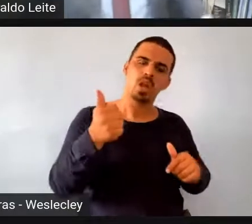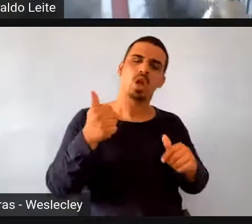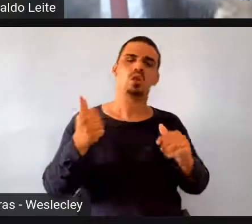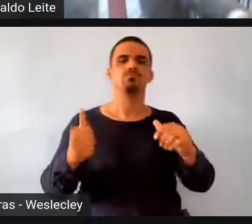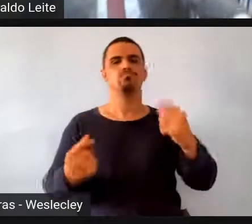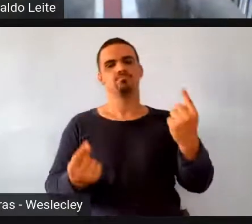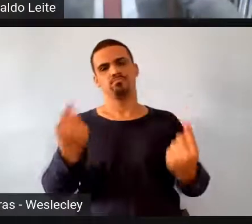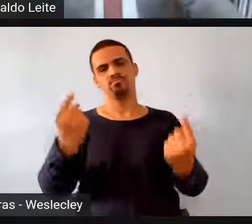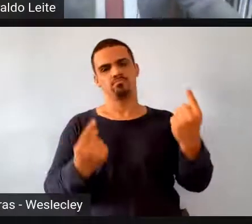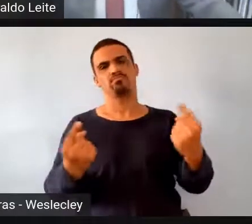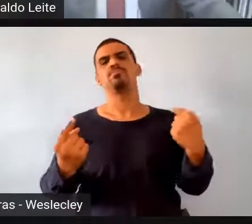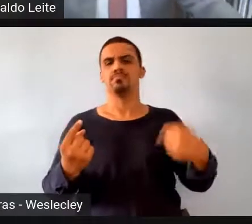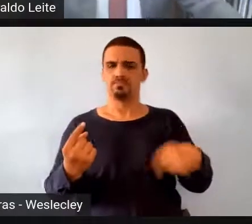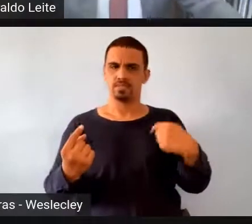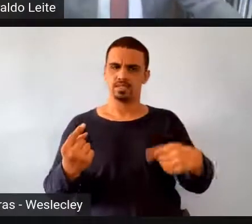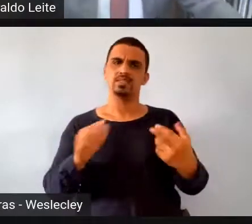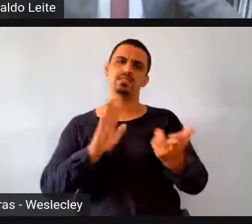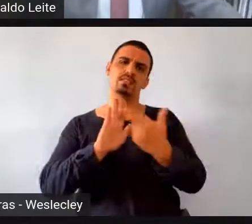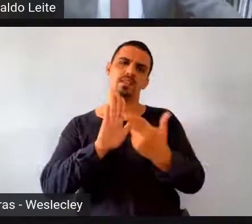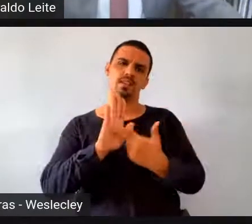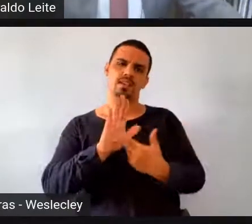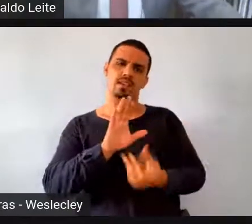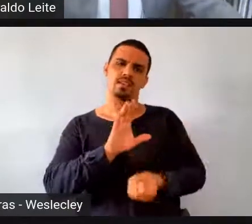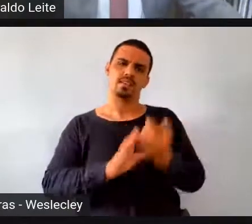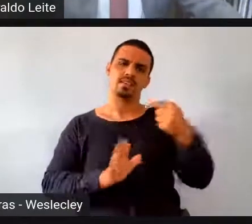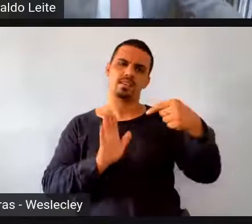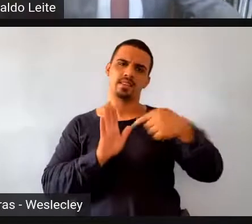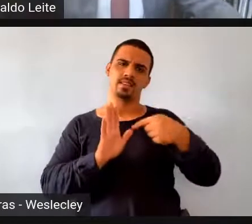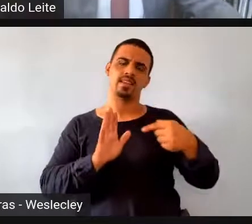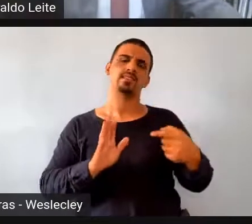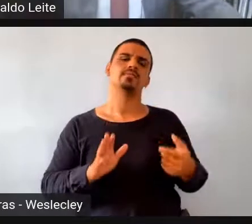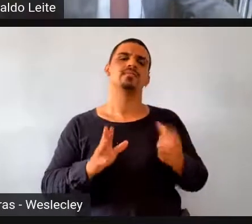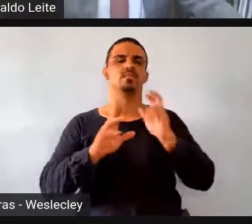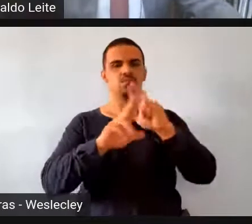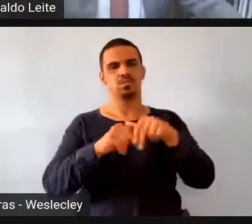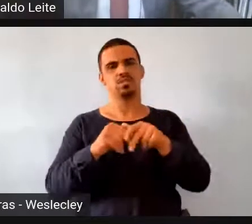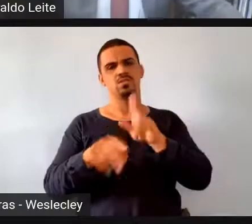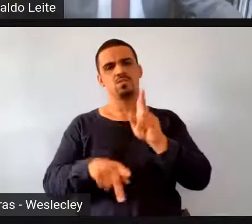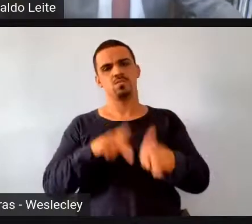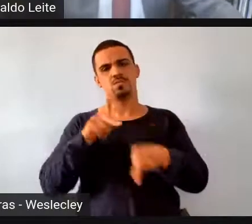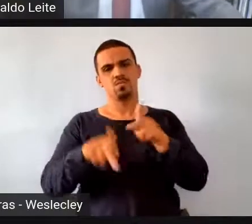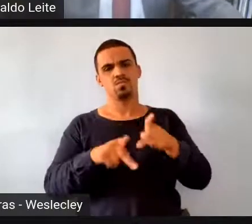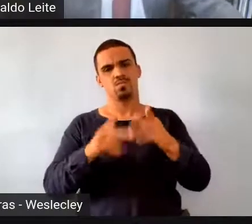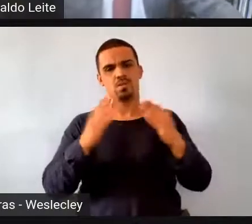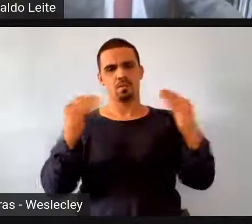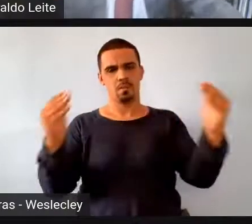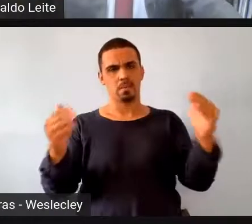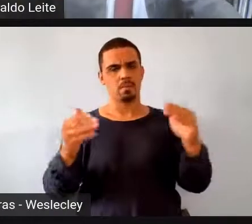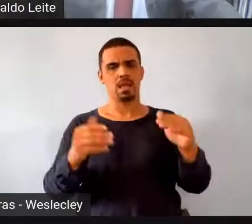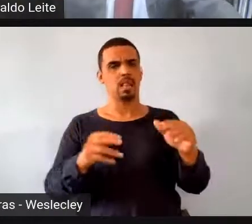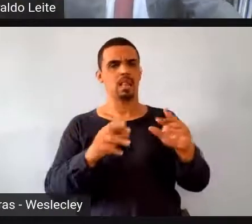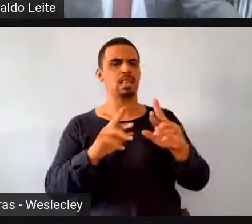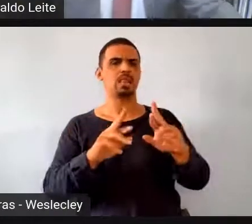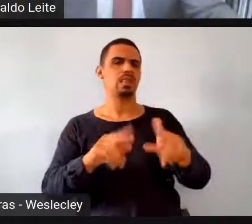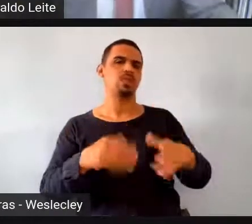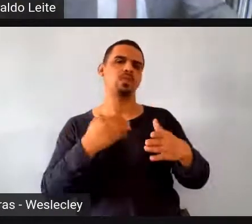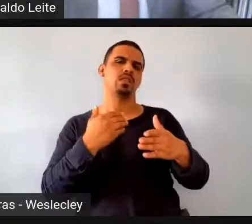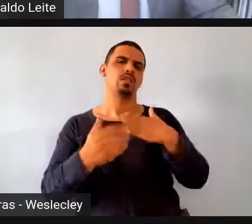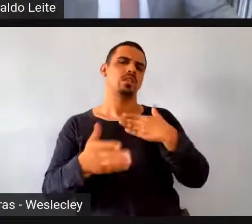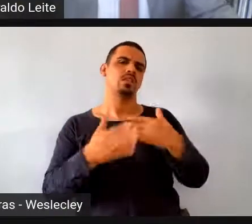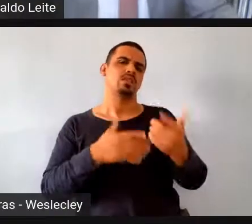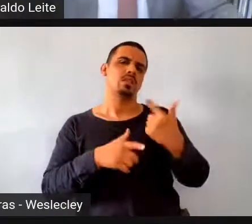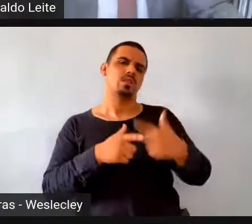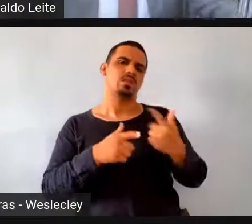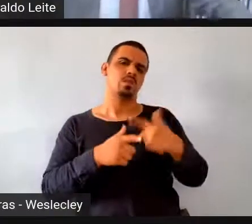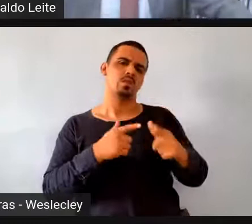de arrecadação. Com as regras vigentes no Brasil, popularidade não tem nada a ver com capacidade de arrecadação, mas é possível